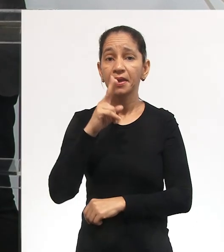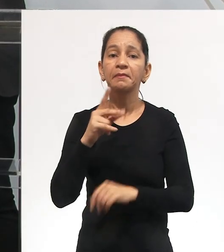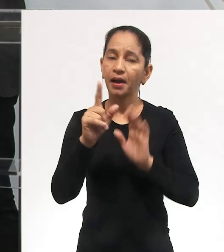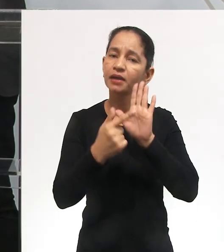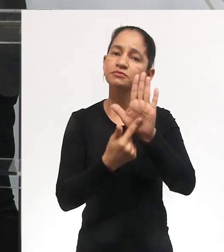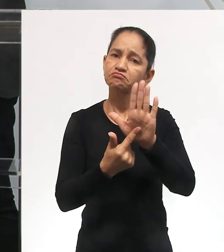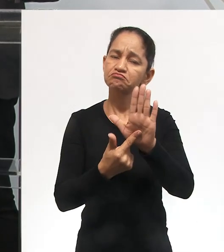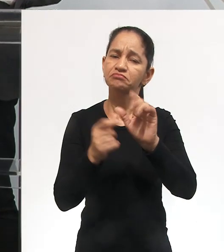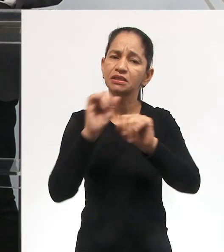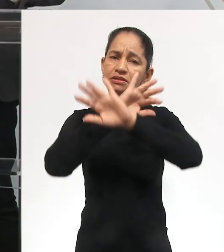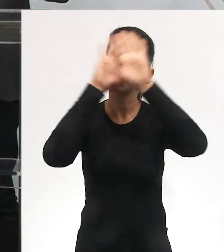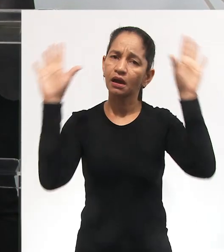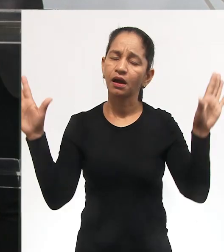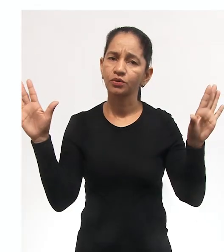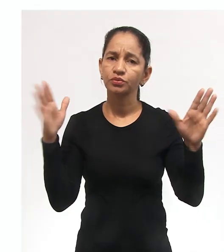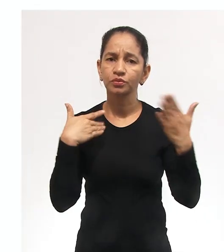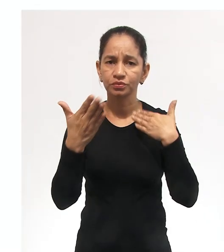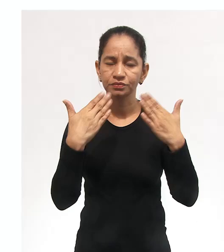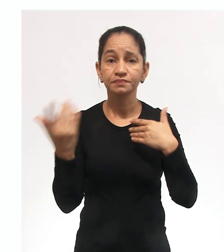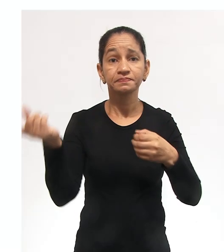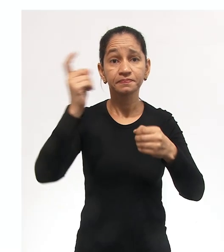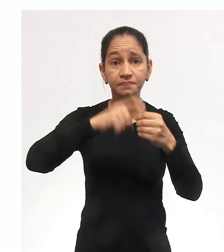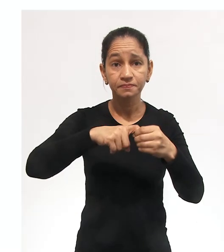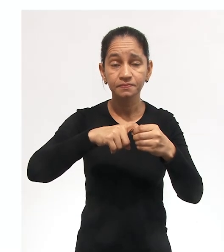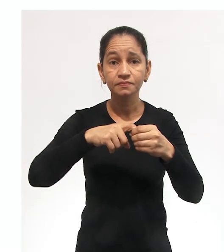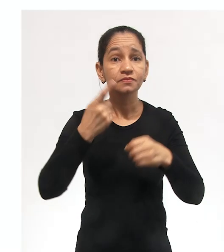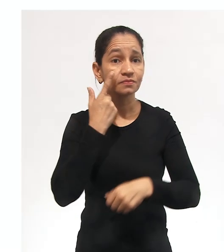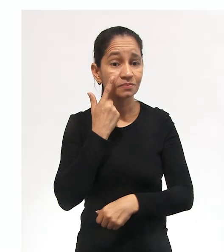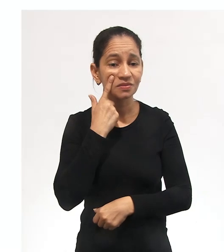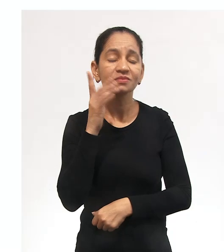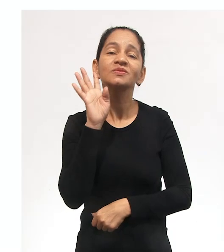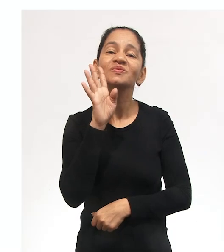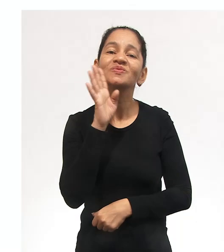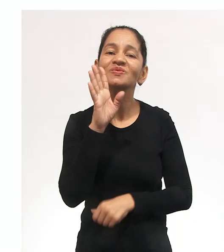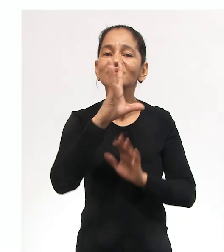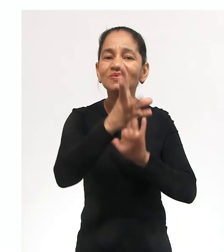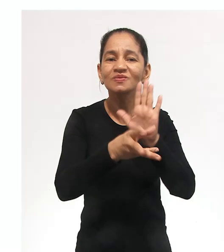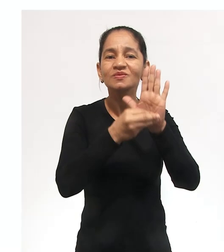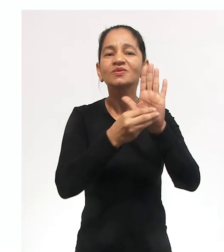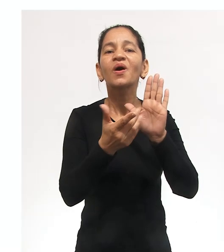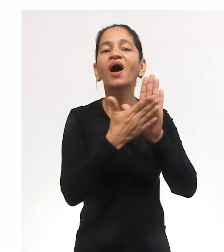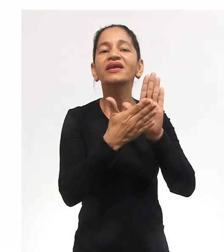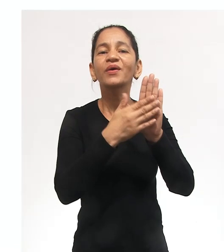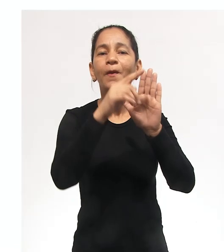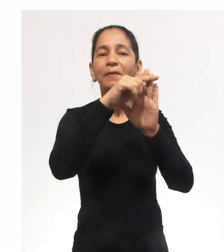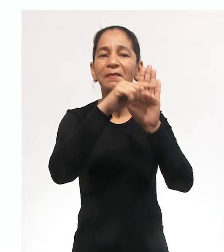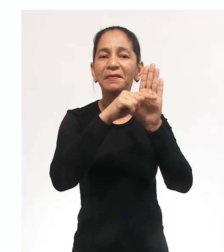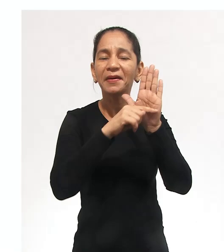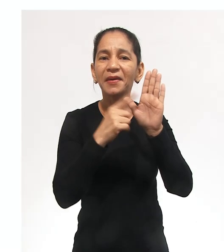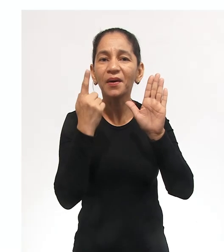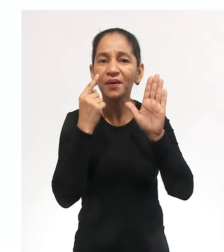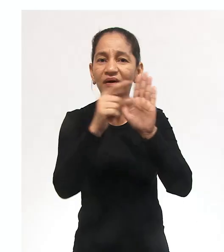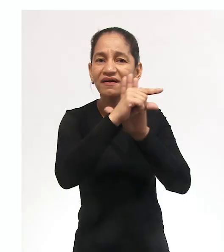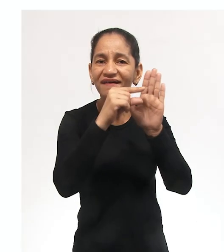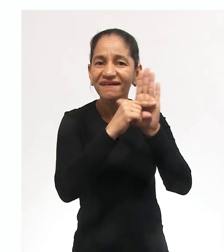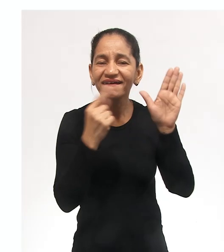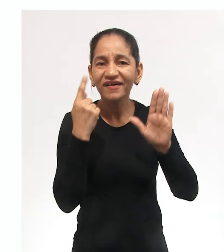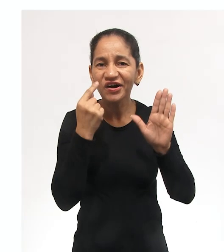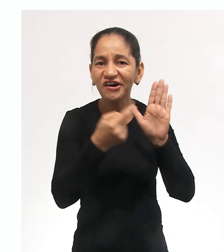trazer aqui no contexto e conversar um pouquinho. Vamos voltar aqui no slide. E aí, olha só que legal. Ó. Eu deixei para vocês aqui, né, como eu havia dito,